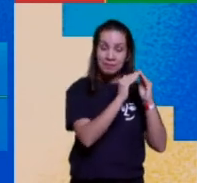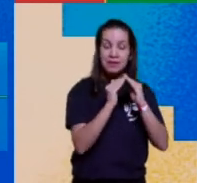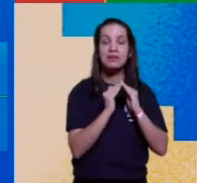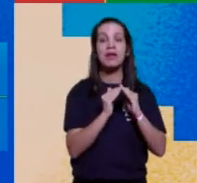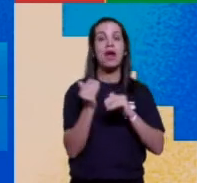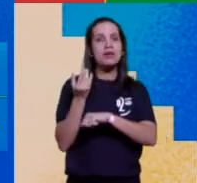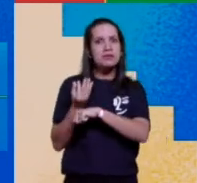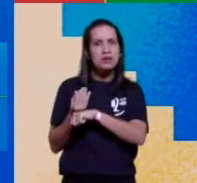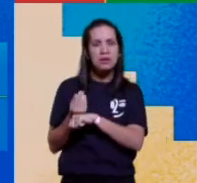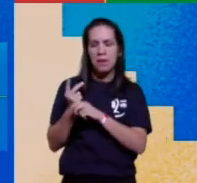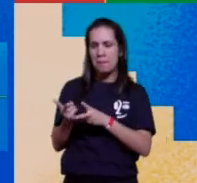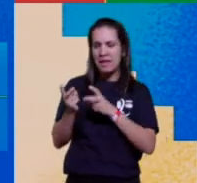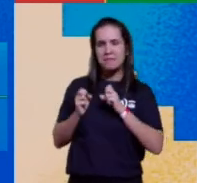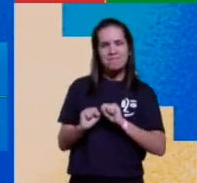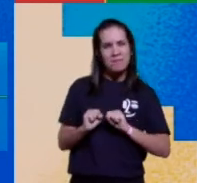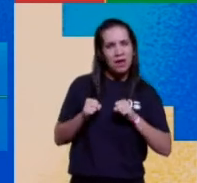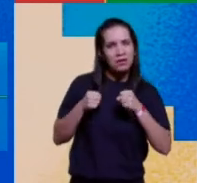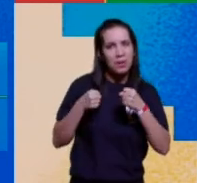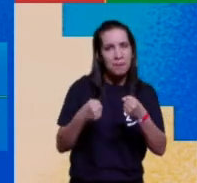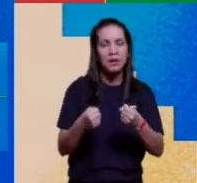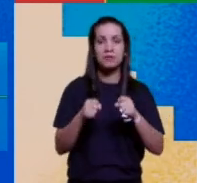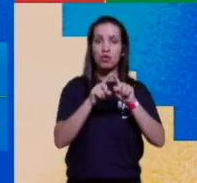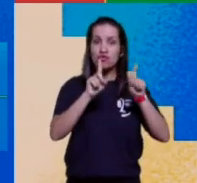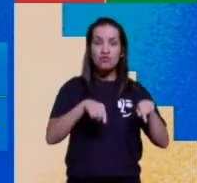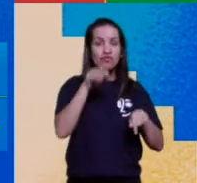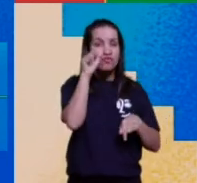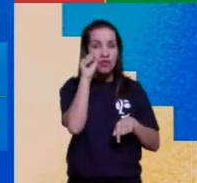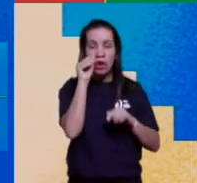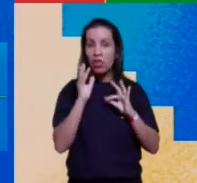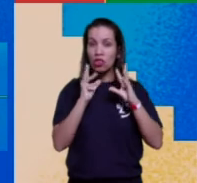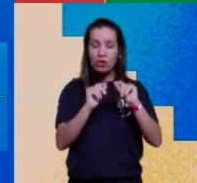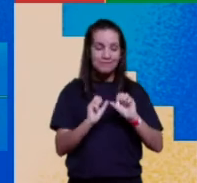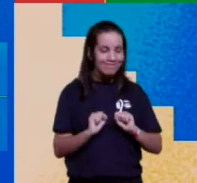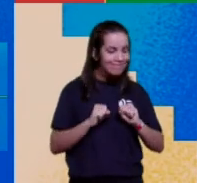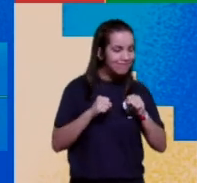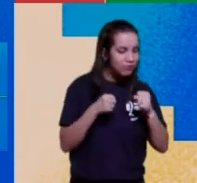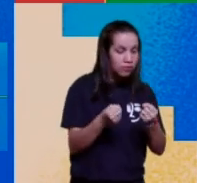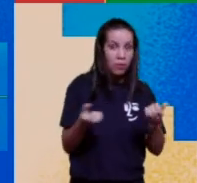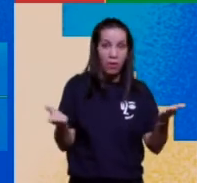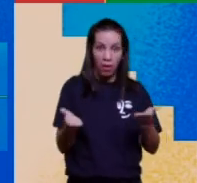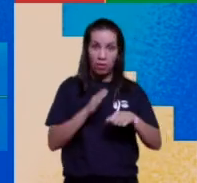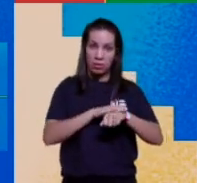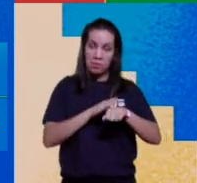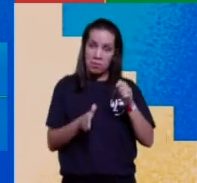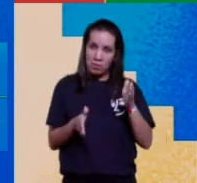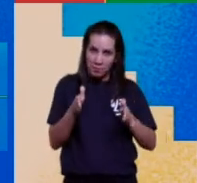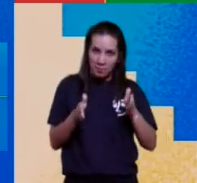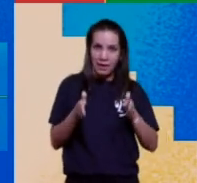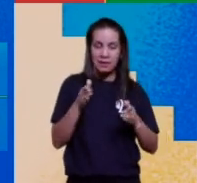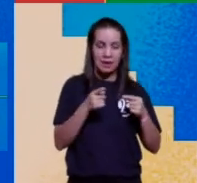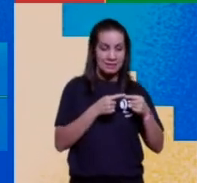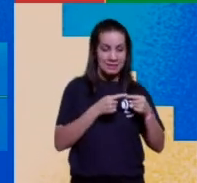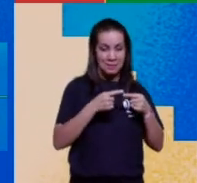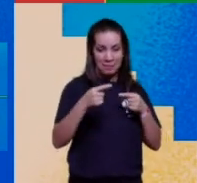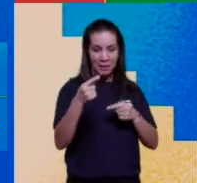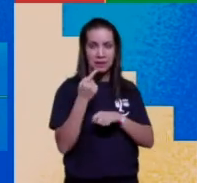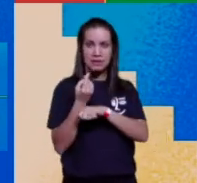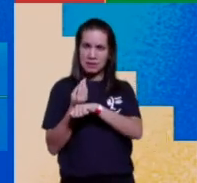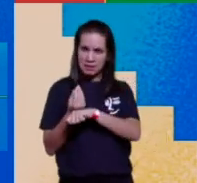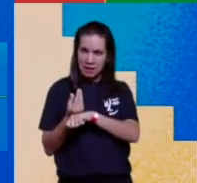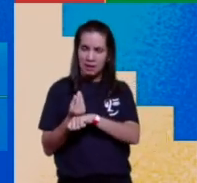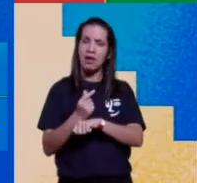o engajamento de todos nós, né, de todos os colaboradores, mas nesse momento específico, com a Semana Santander, a gente